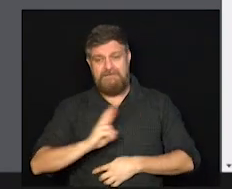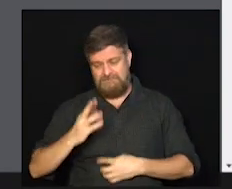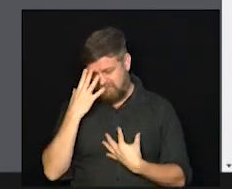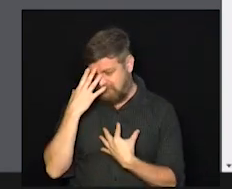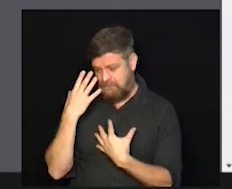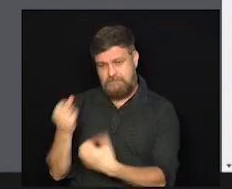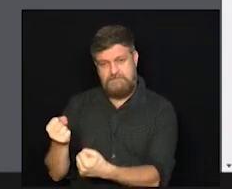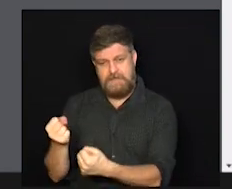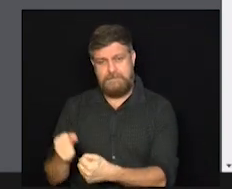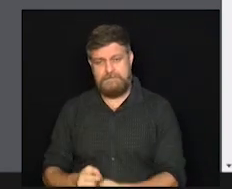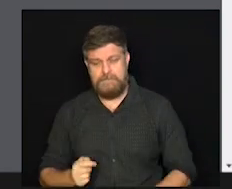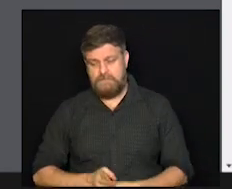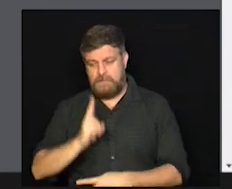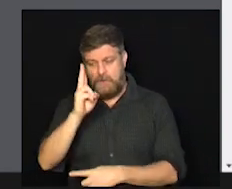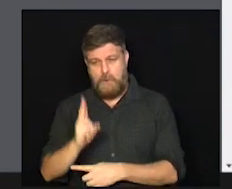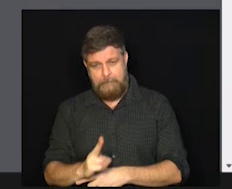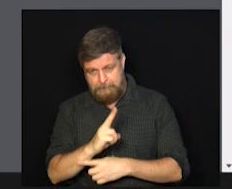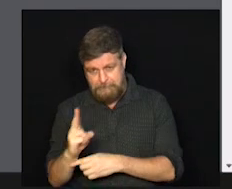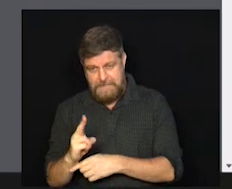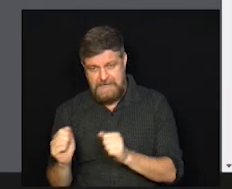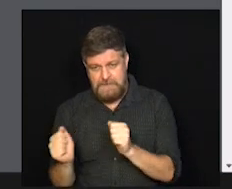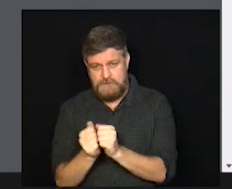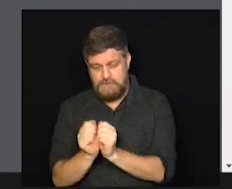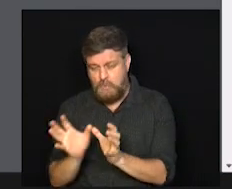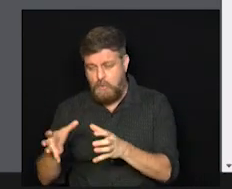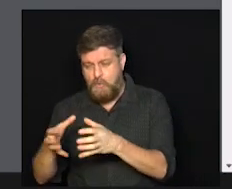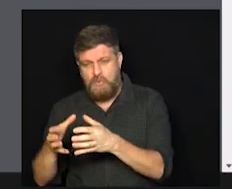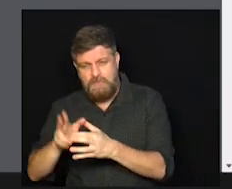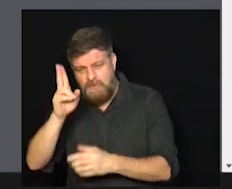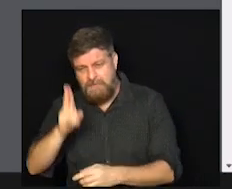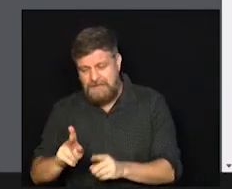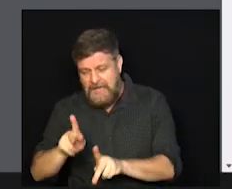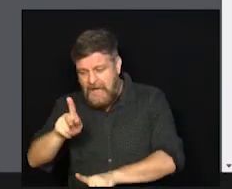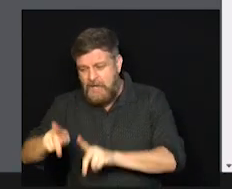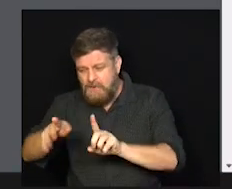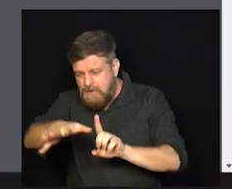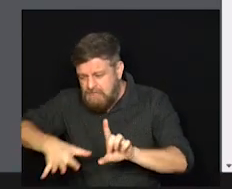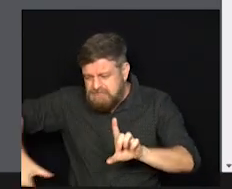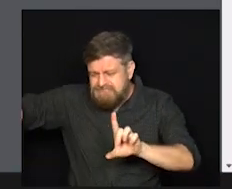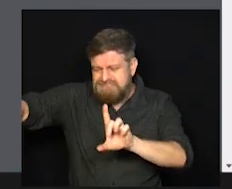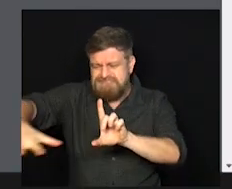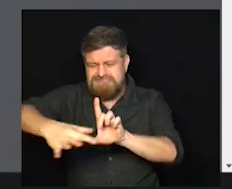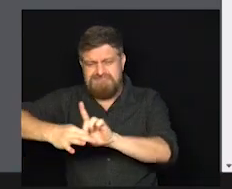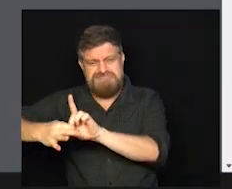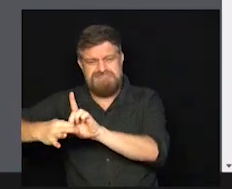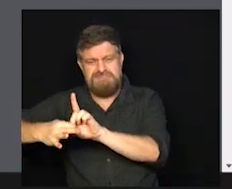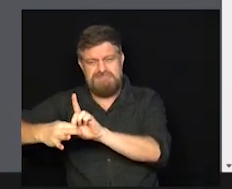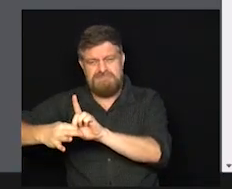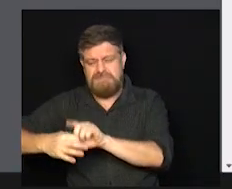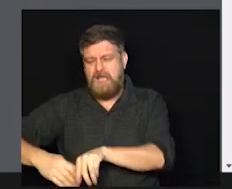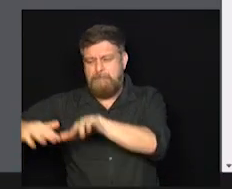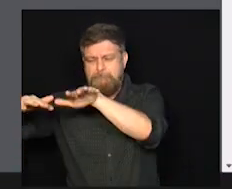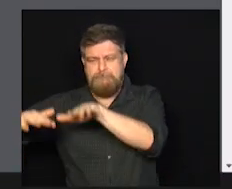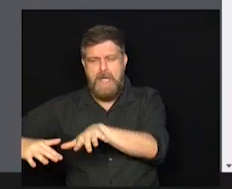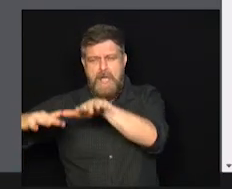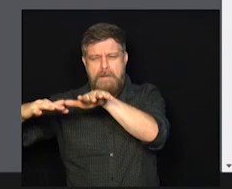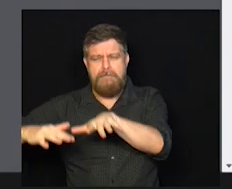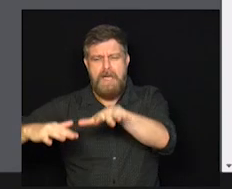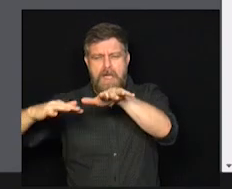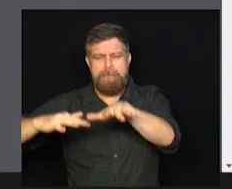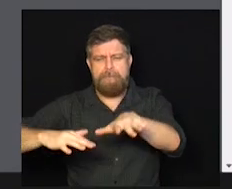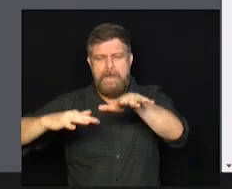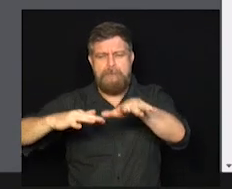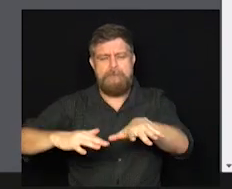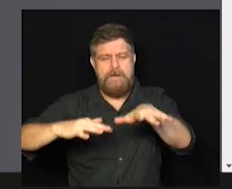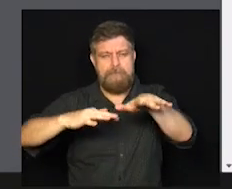padre Ferraro, com os padres ali, com todo o povo de Deus do Campo Grande, juntou a sua piedade